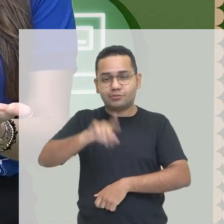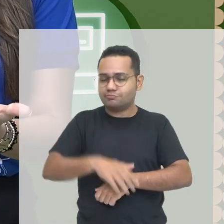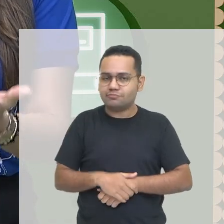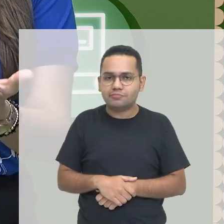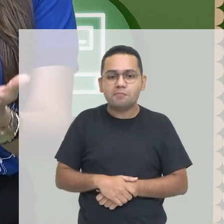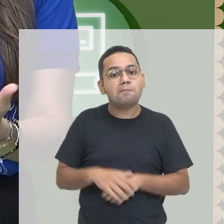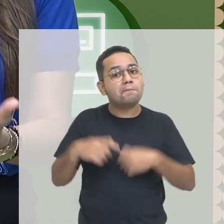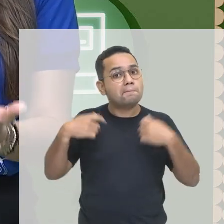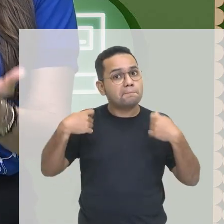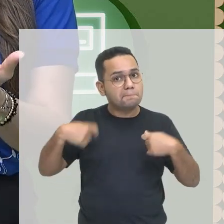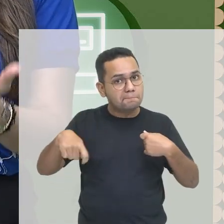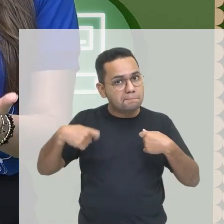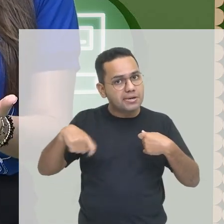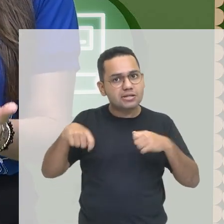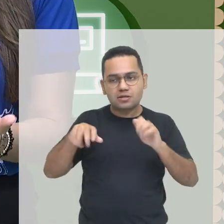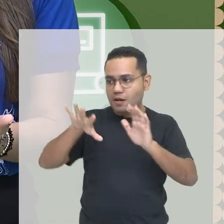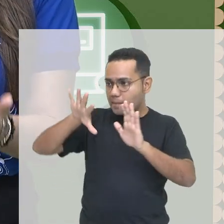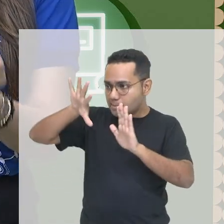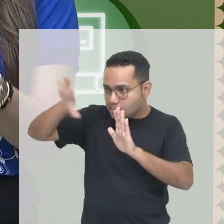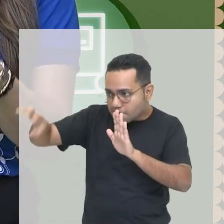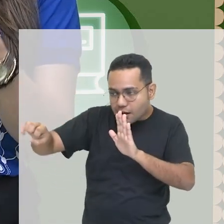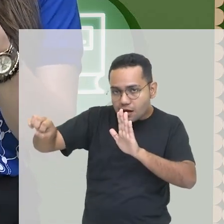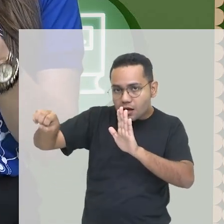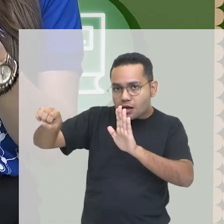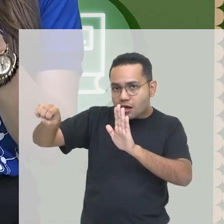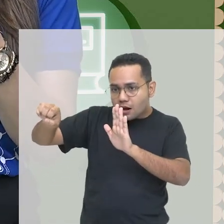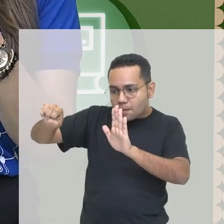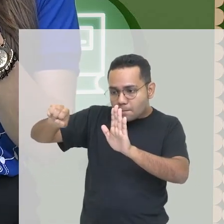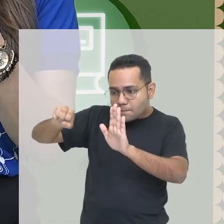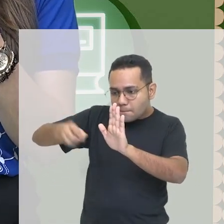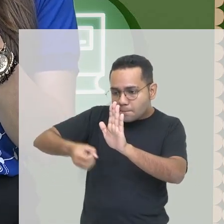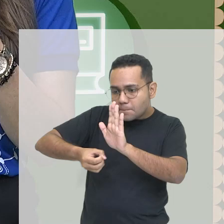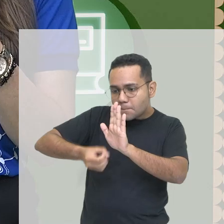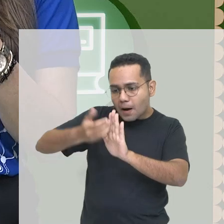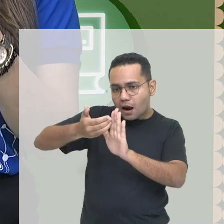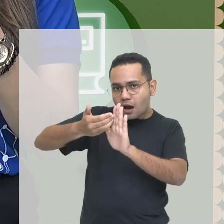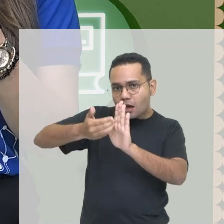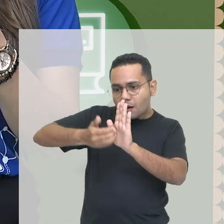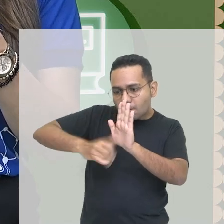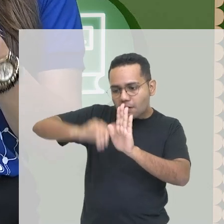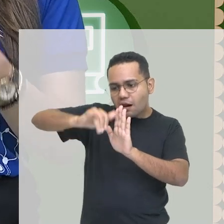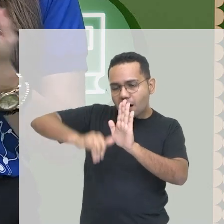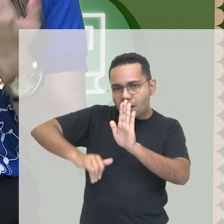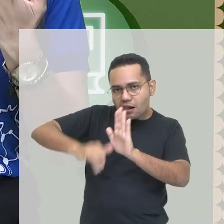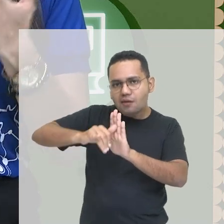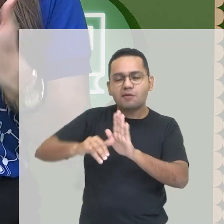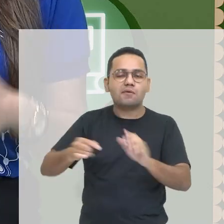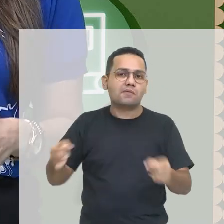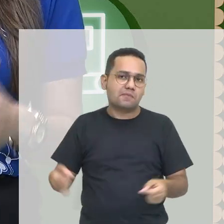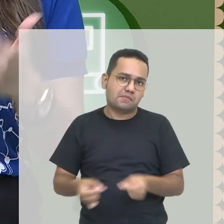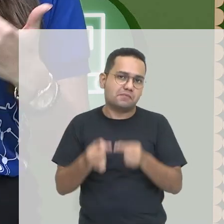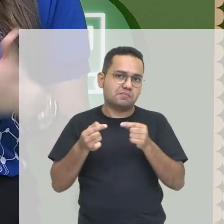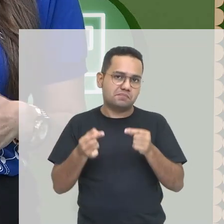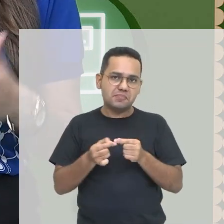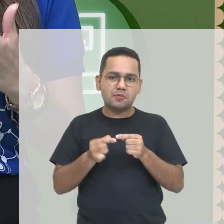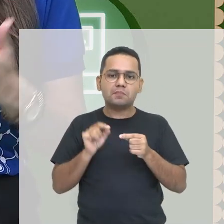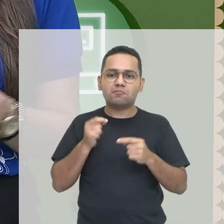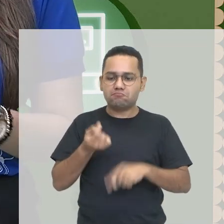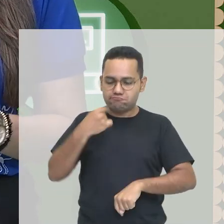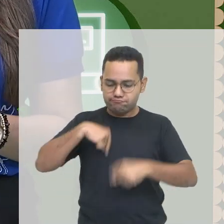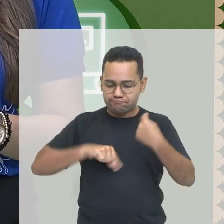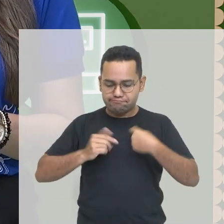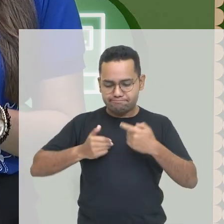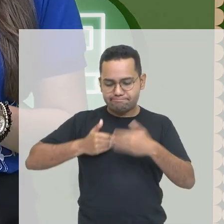comer algo já produzido para obter a energia necessária para que o seu